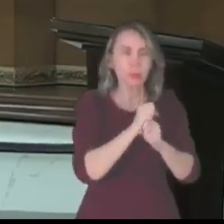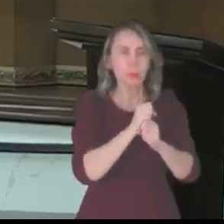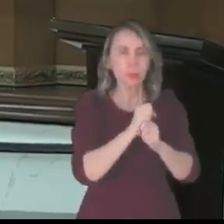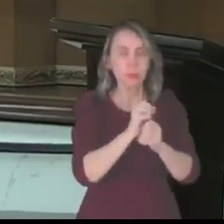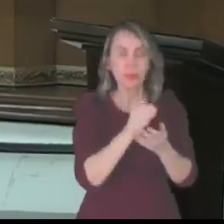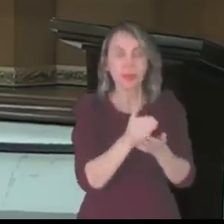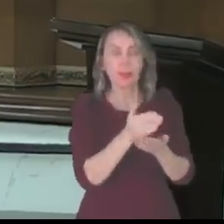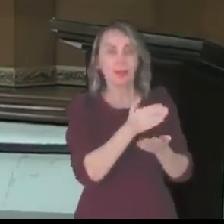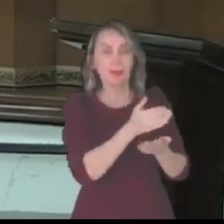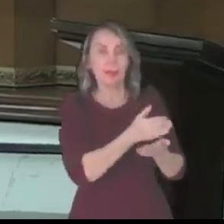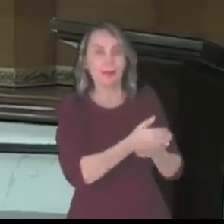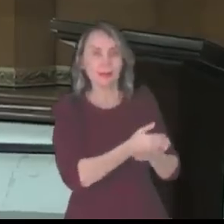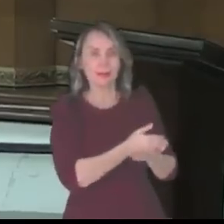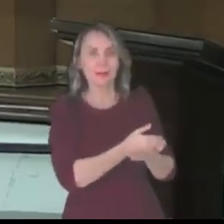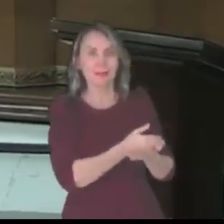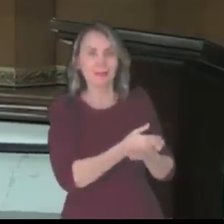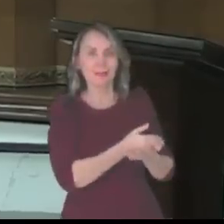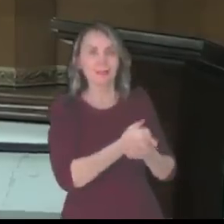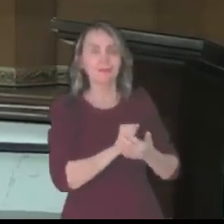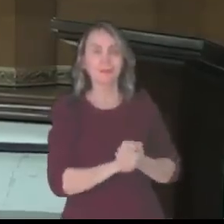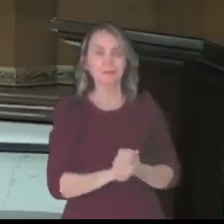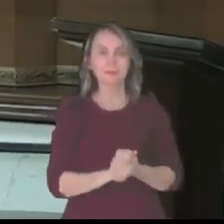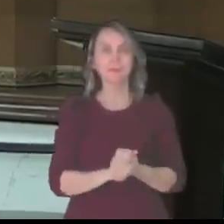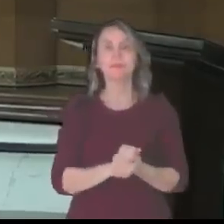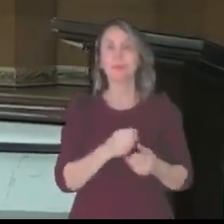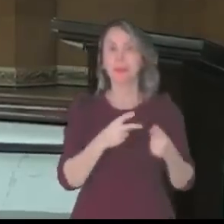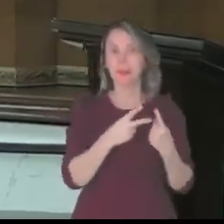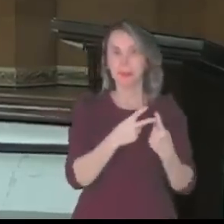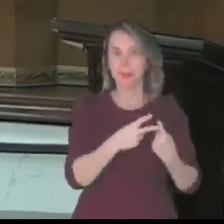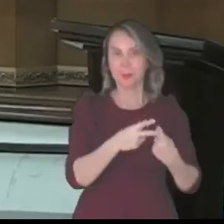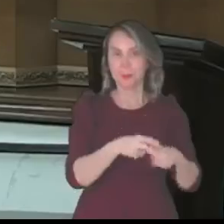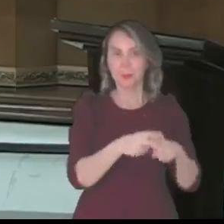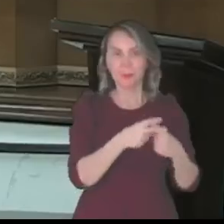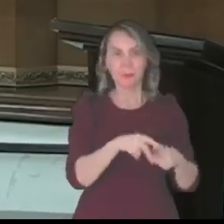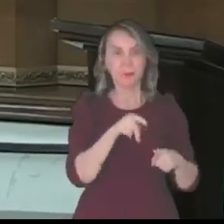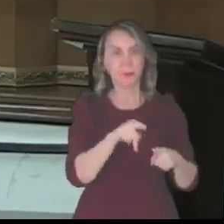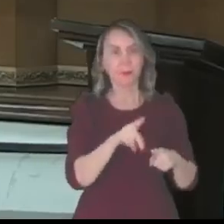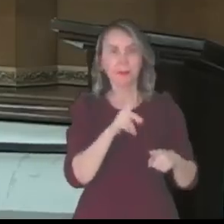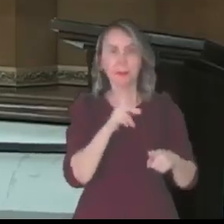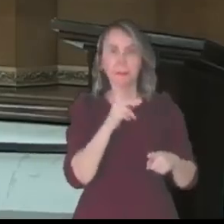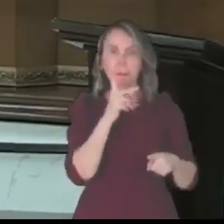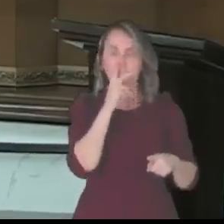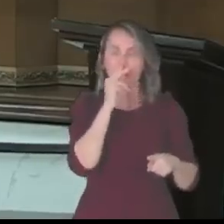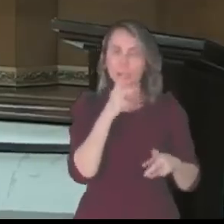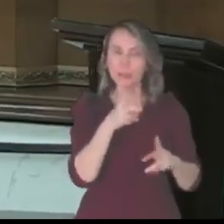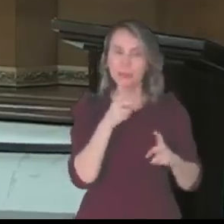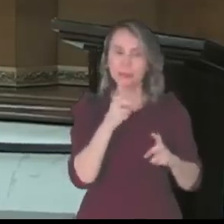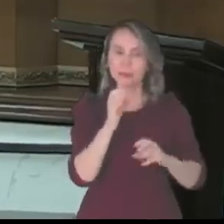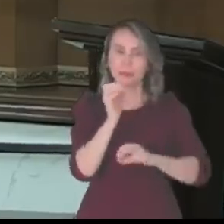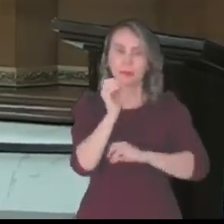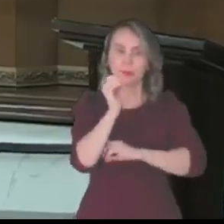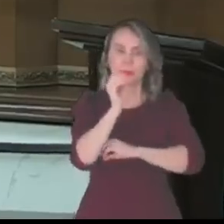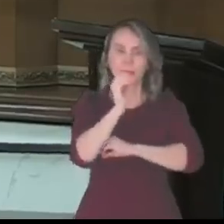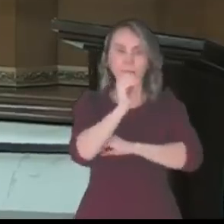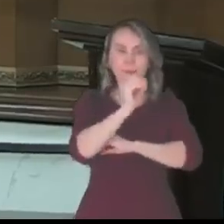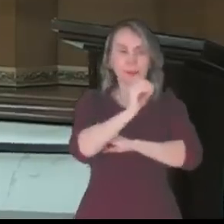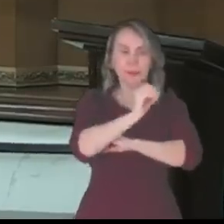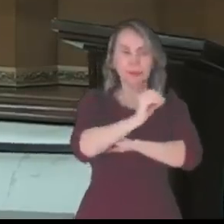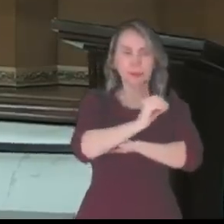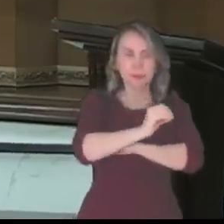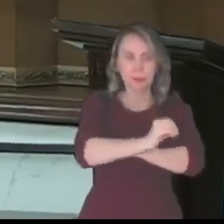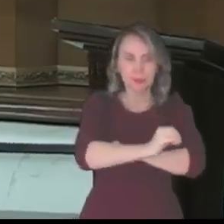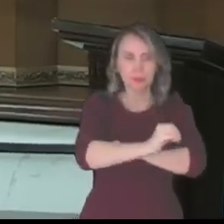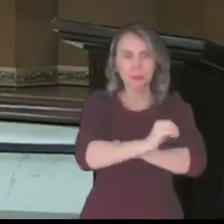nessa Bíblia corrigida da impressão que é o entardecer é a tardezinha